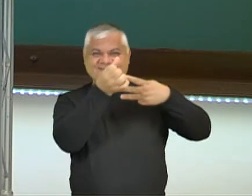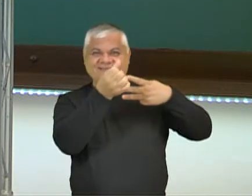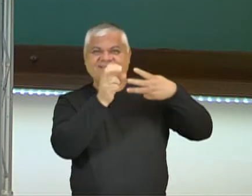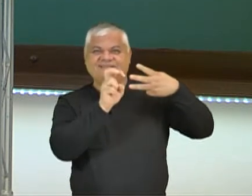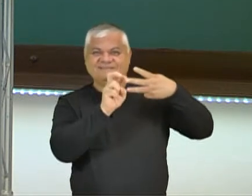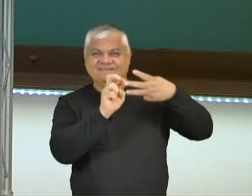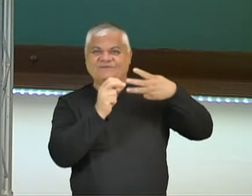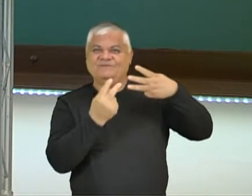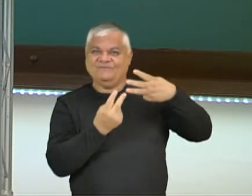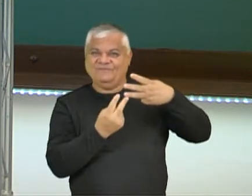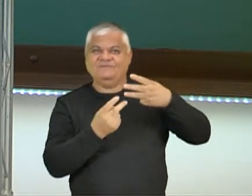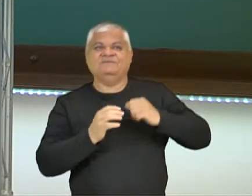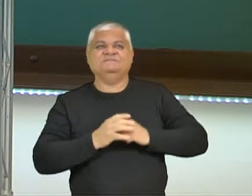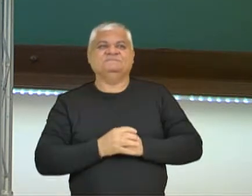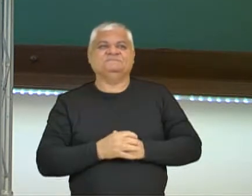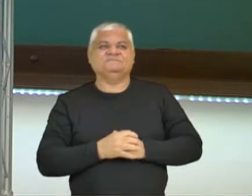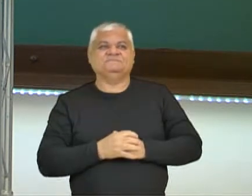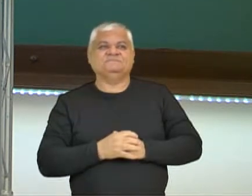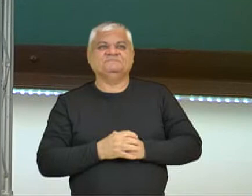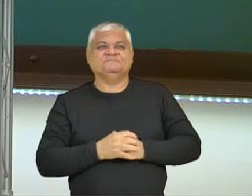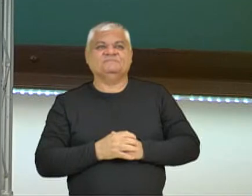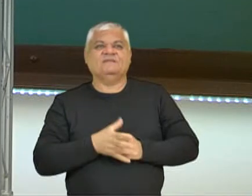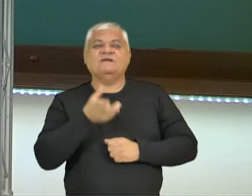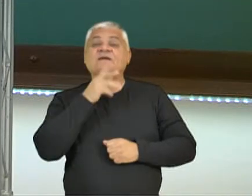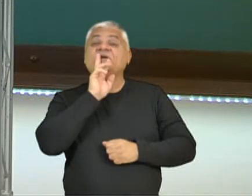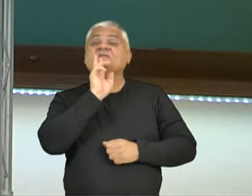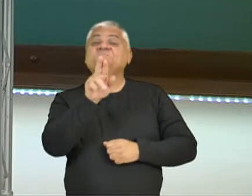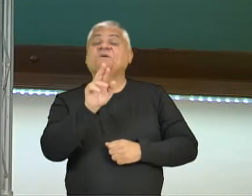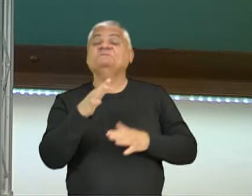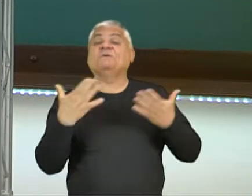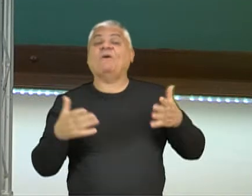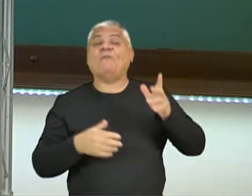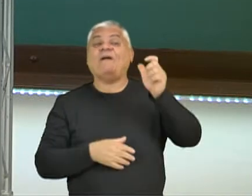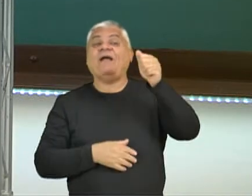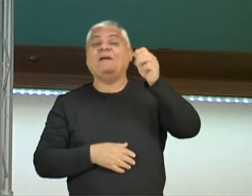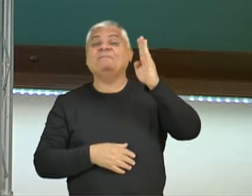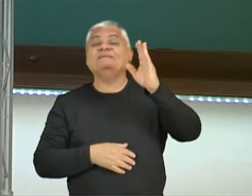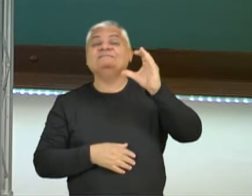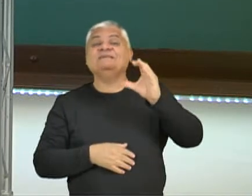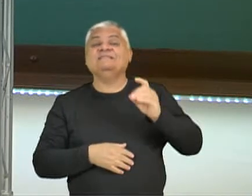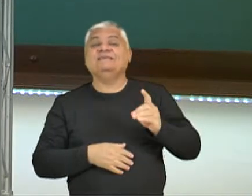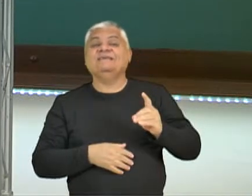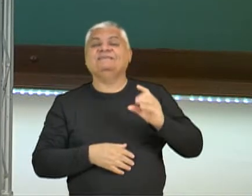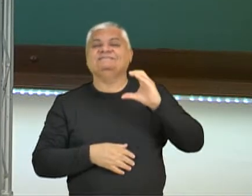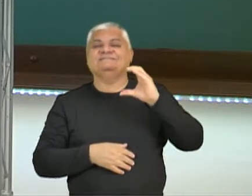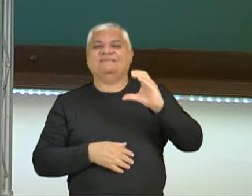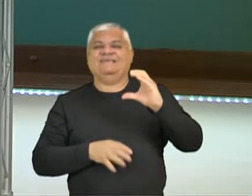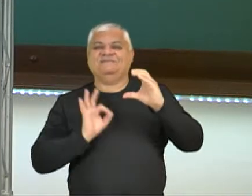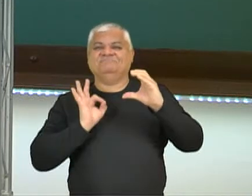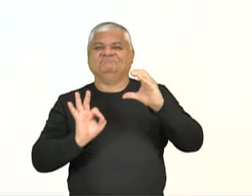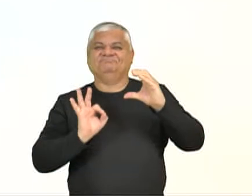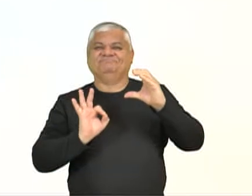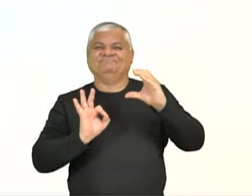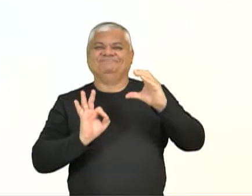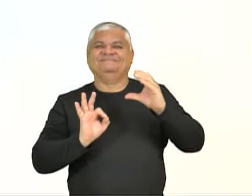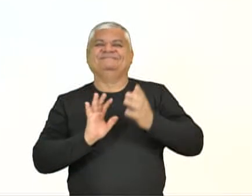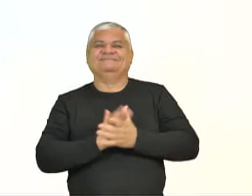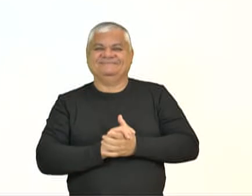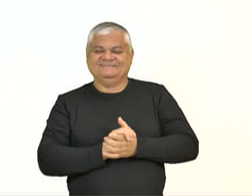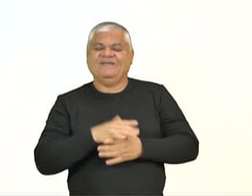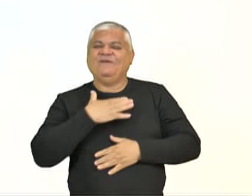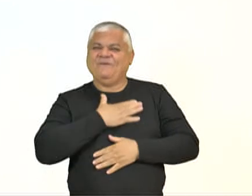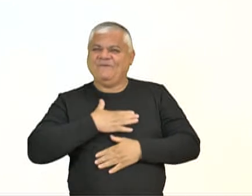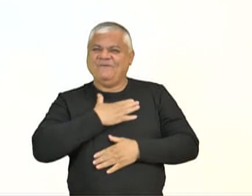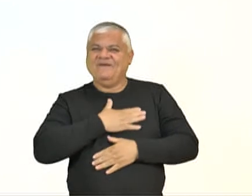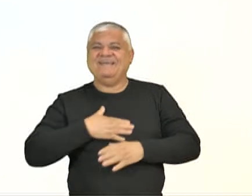ok? Então, são esses 3 nomes os mais populares. E na hora de marcar X, nós marcamos na opção C. Eu gosto muito